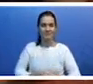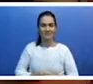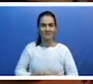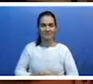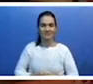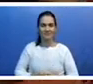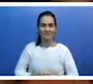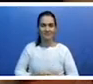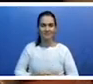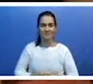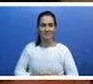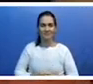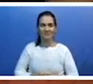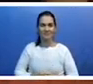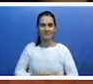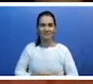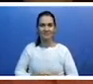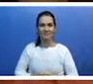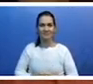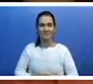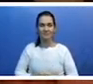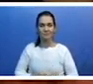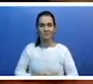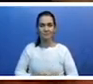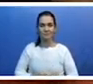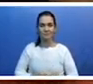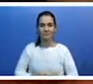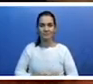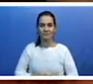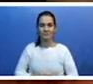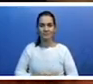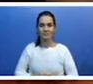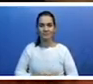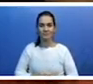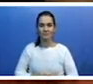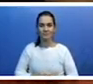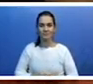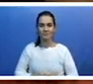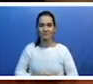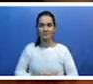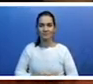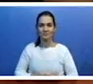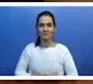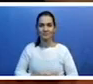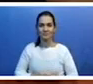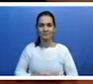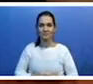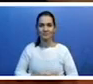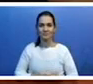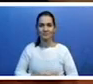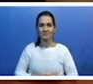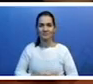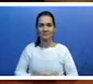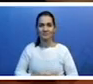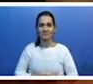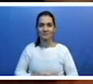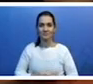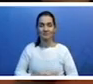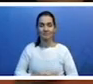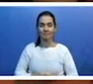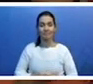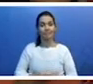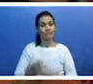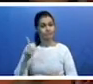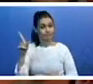jornais, revistas, sites da internet. Olha,